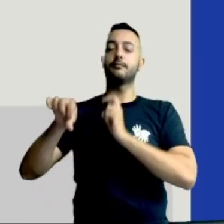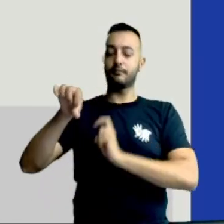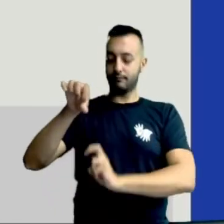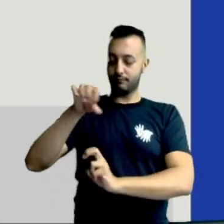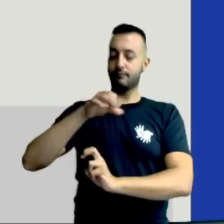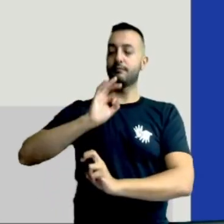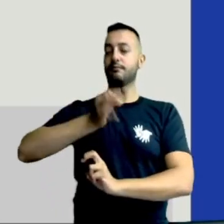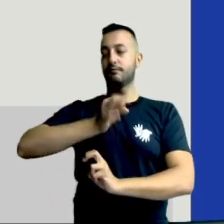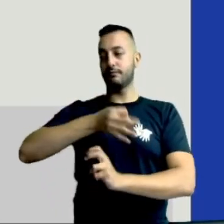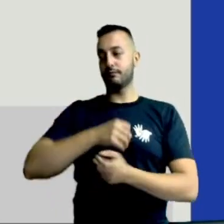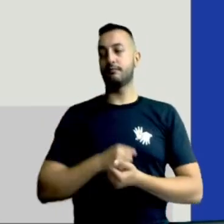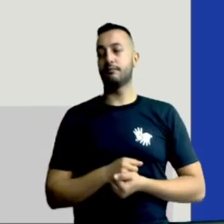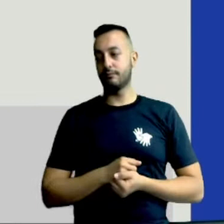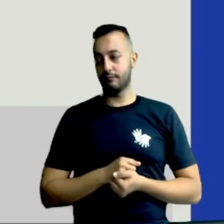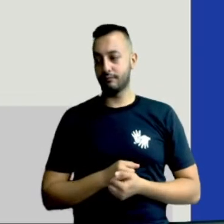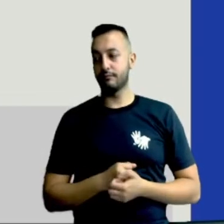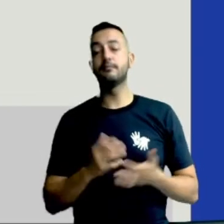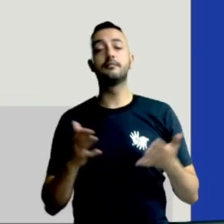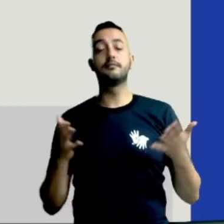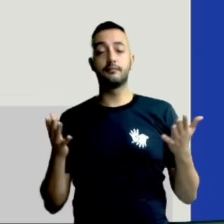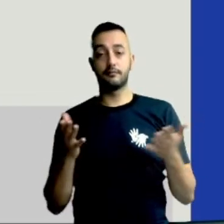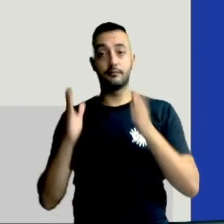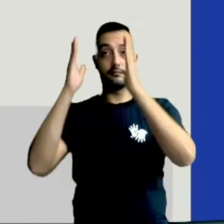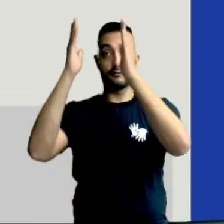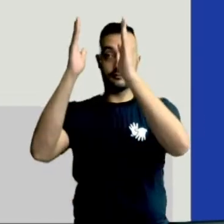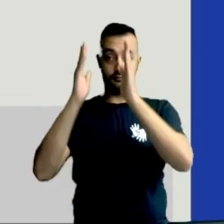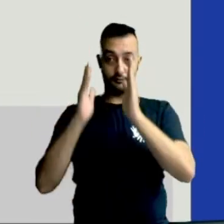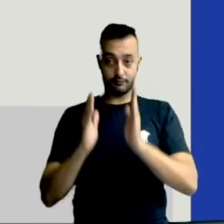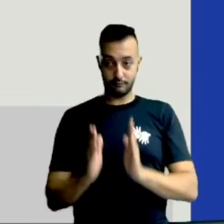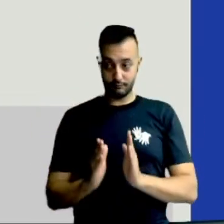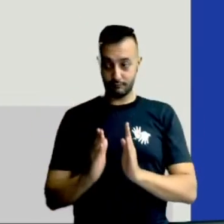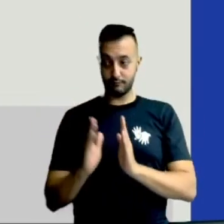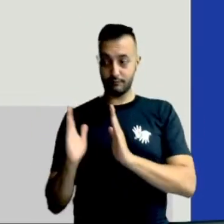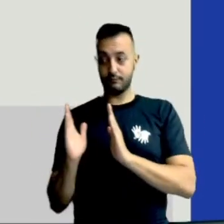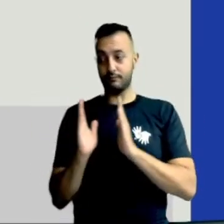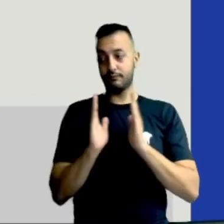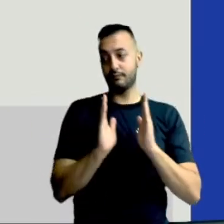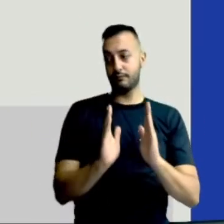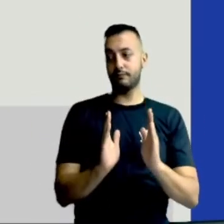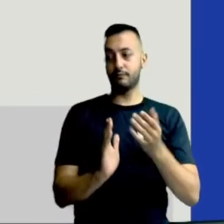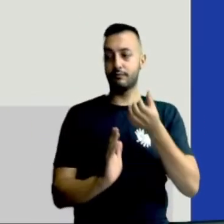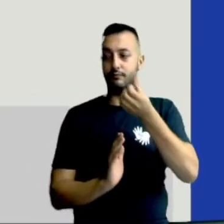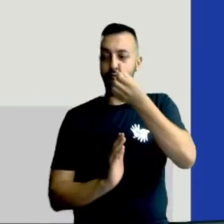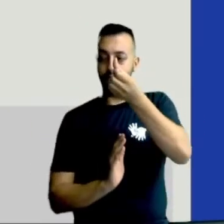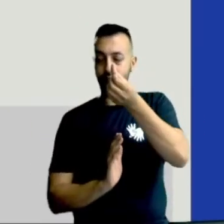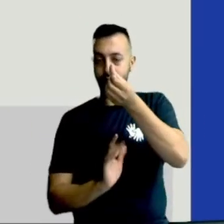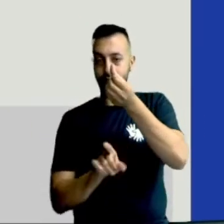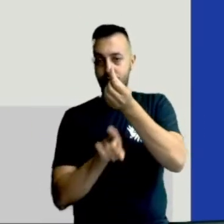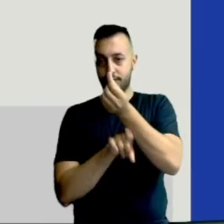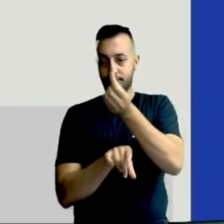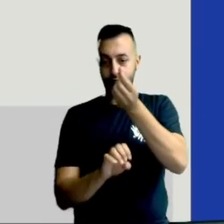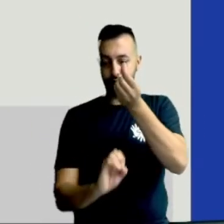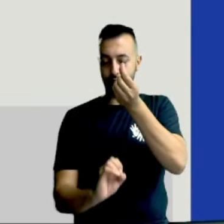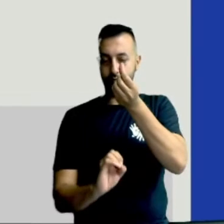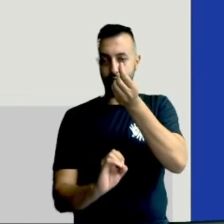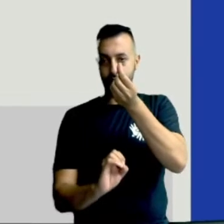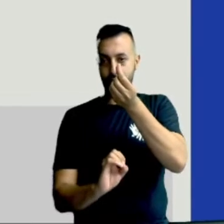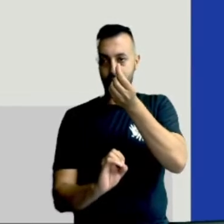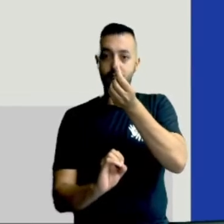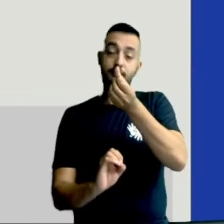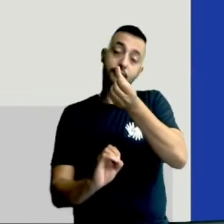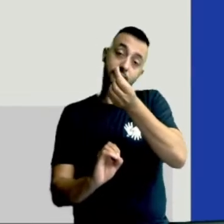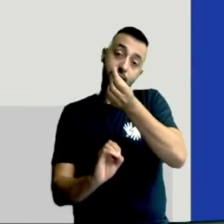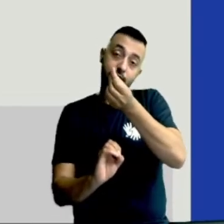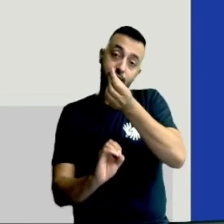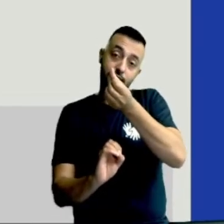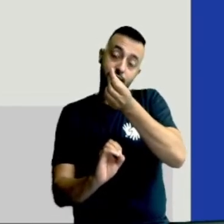mesmo, 5. Agora vamos para a casa das dezenas. 6 menos 0. Se eu